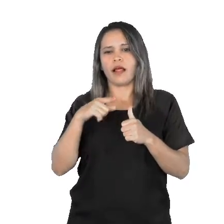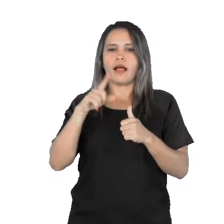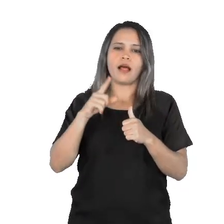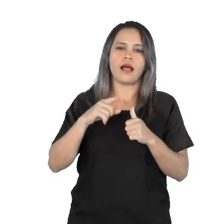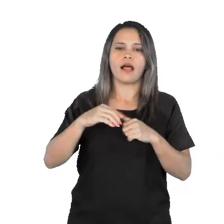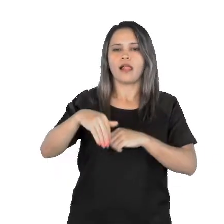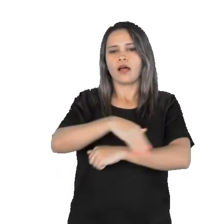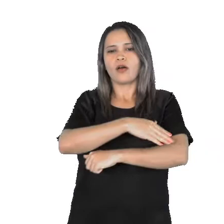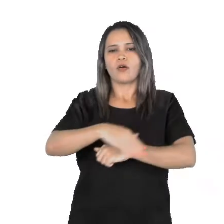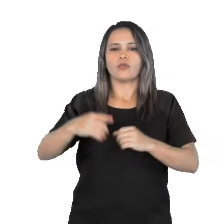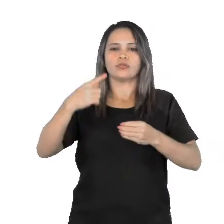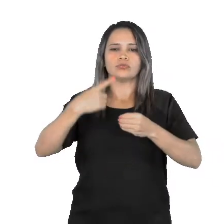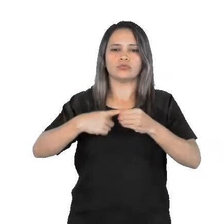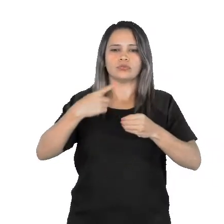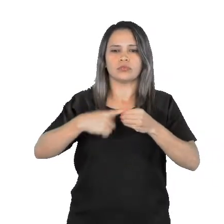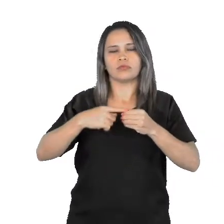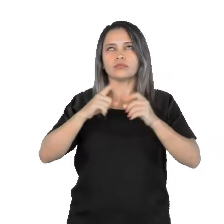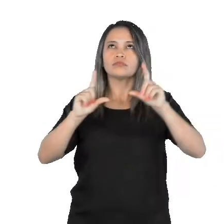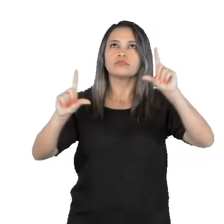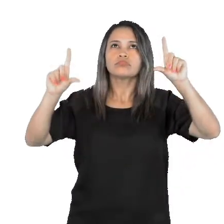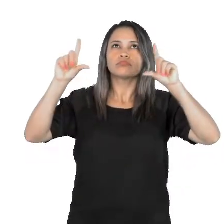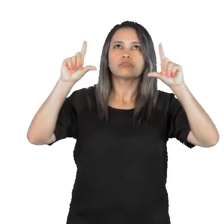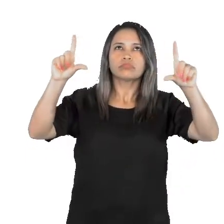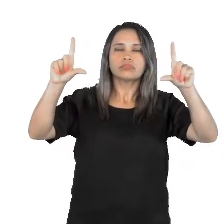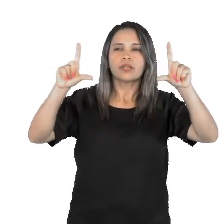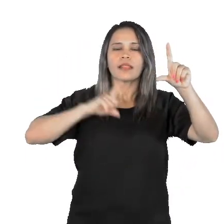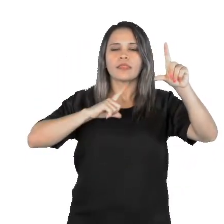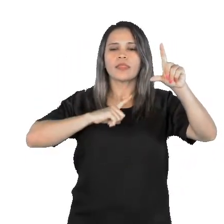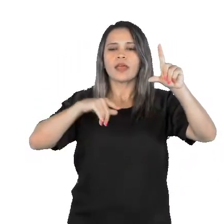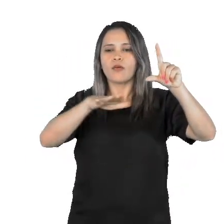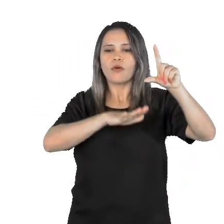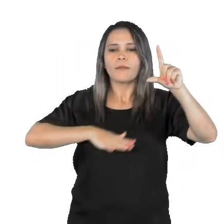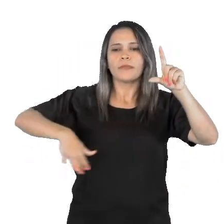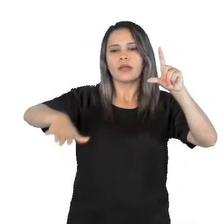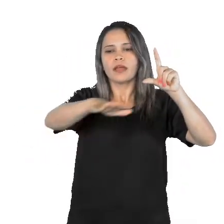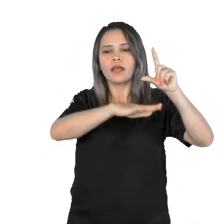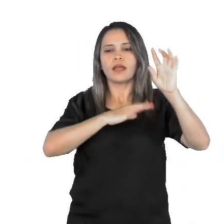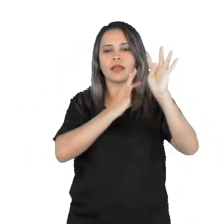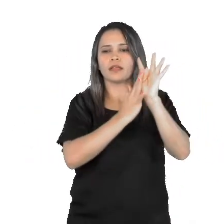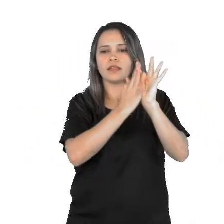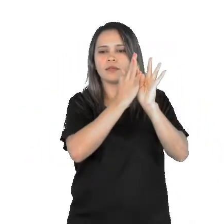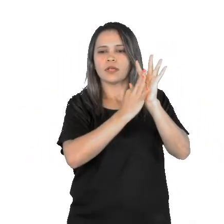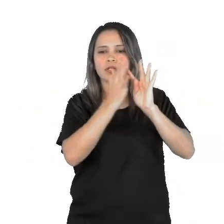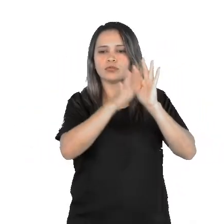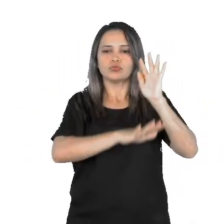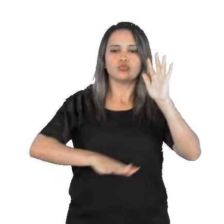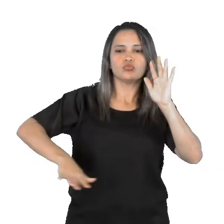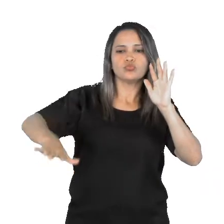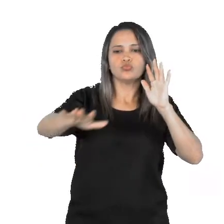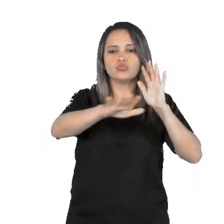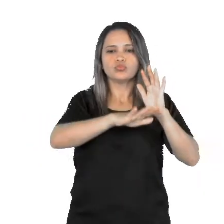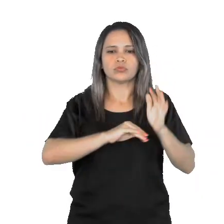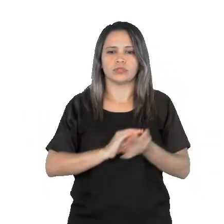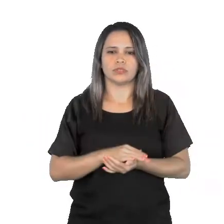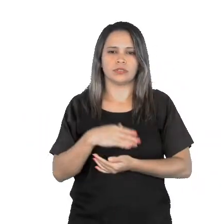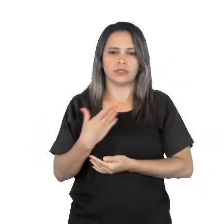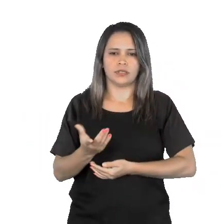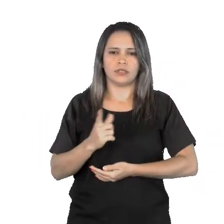Que marca a temperatura do ambiente, daquele lugar. Nesse caso aí,